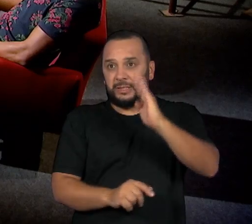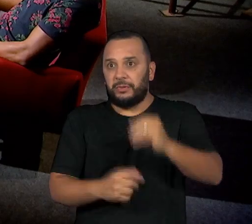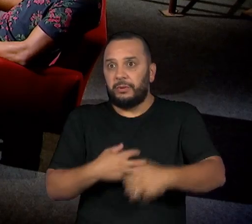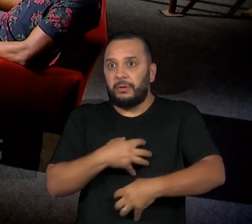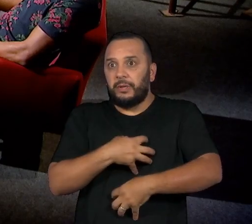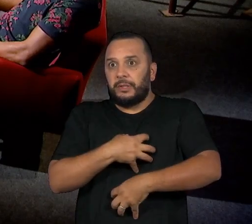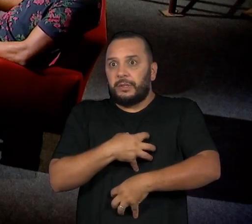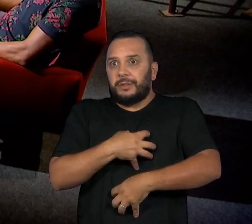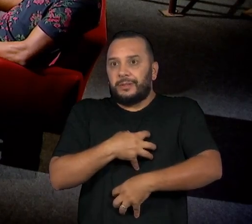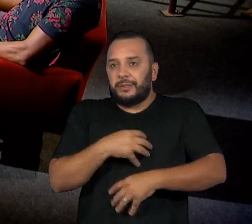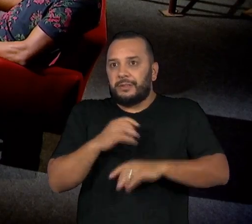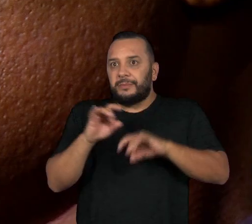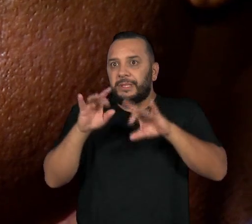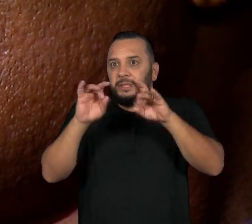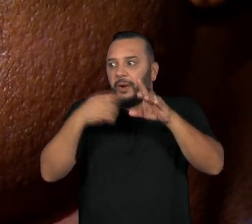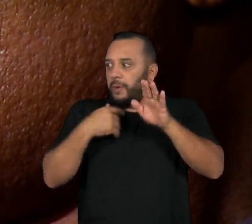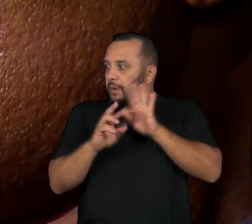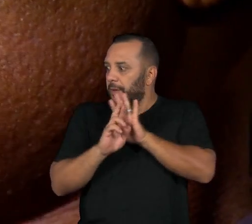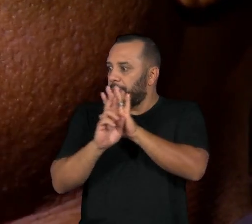foi muito especial,